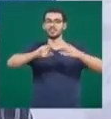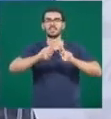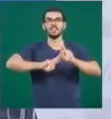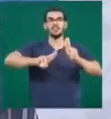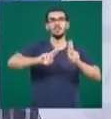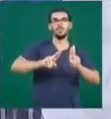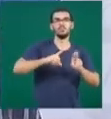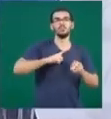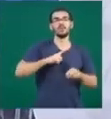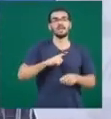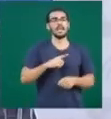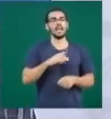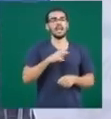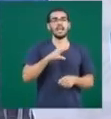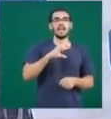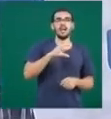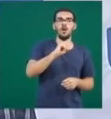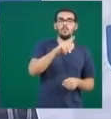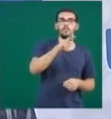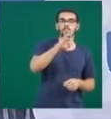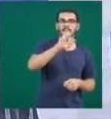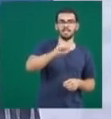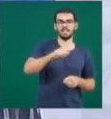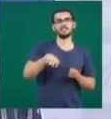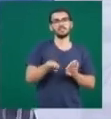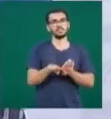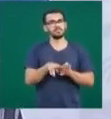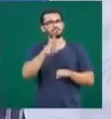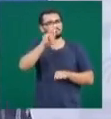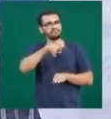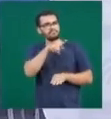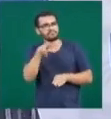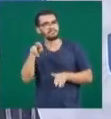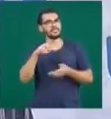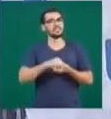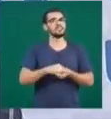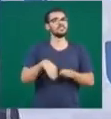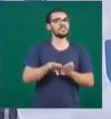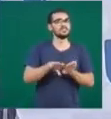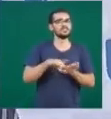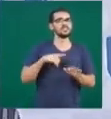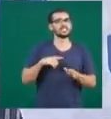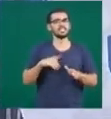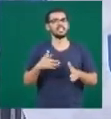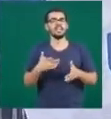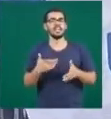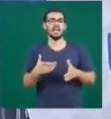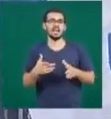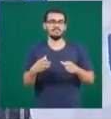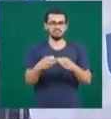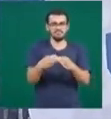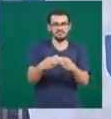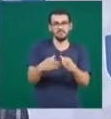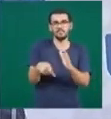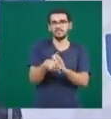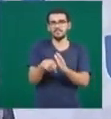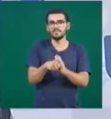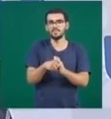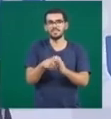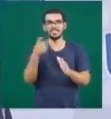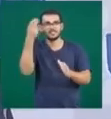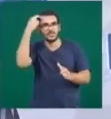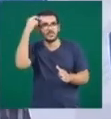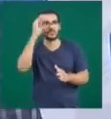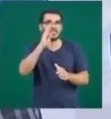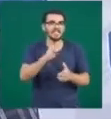oratórios não tem, cantatas não tem, mas nós focamos em ópera, missa e um pequeno trecho de repertório popular brasileiro que será apresentado